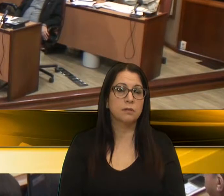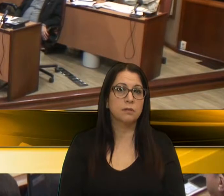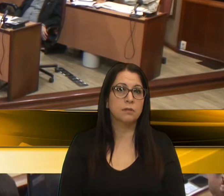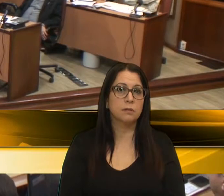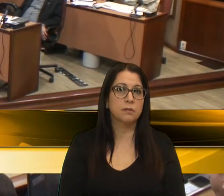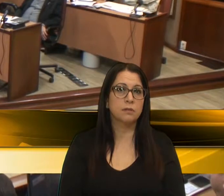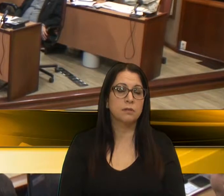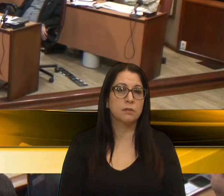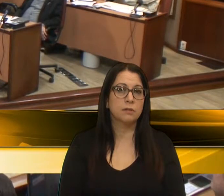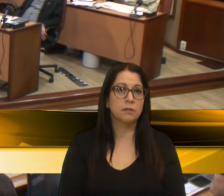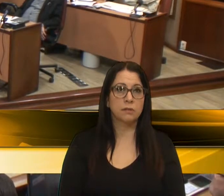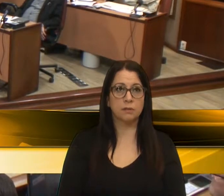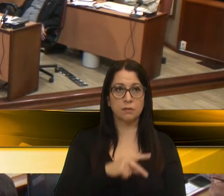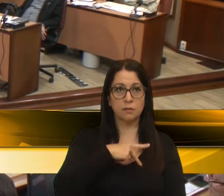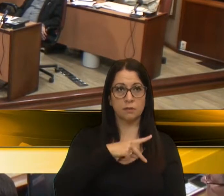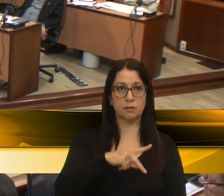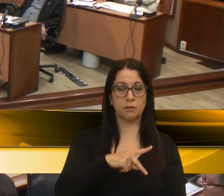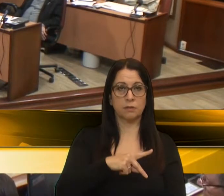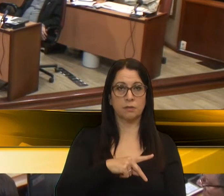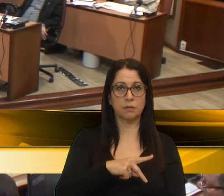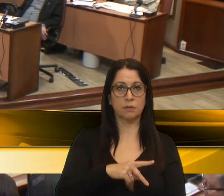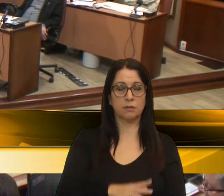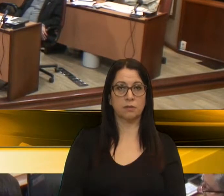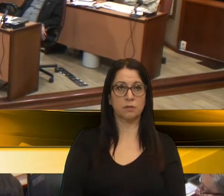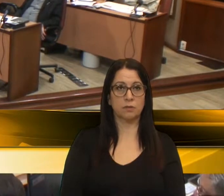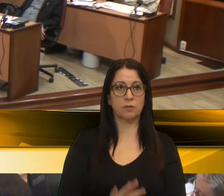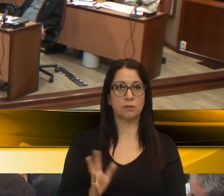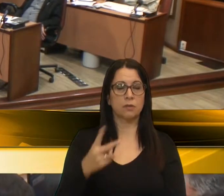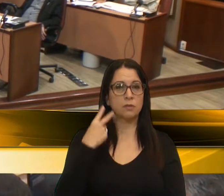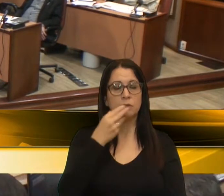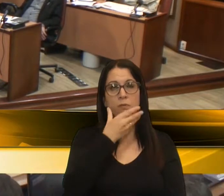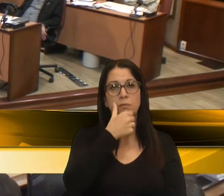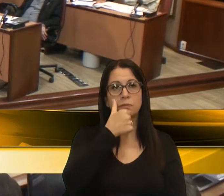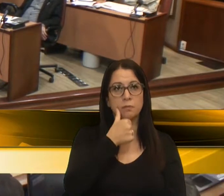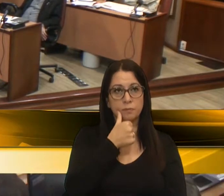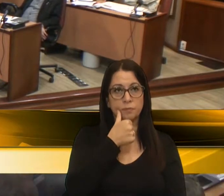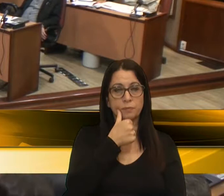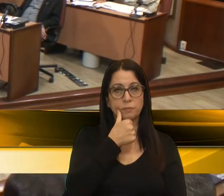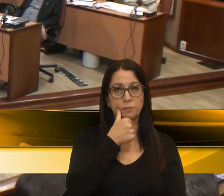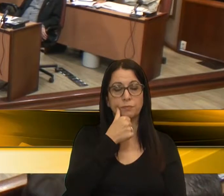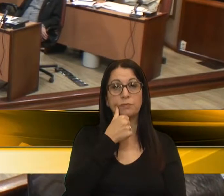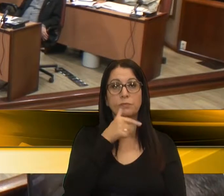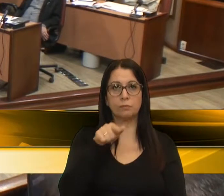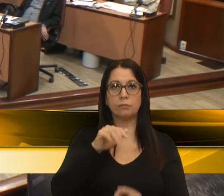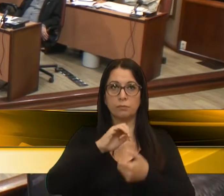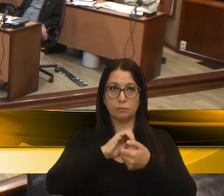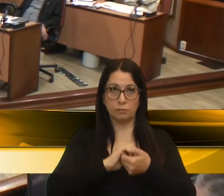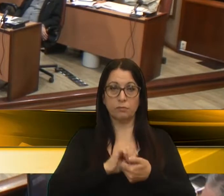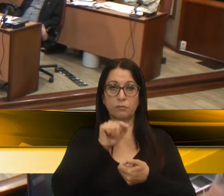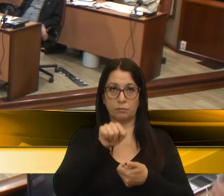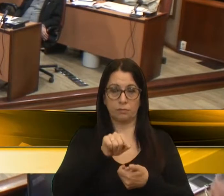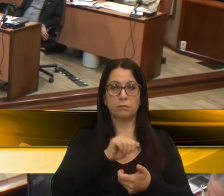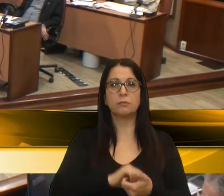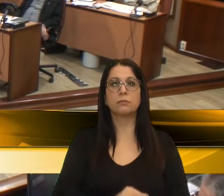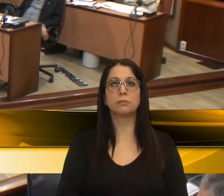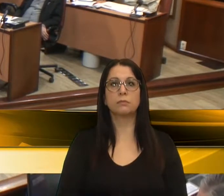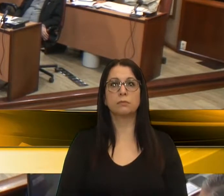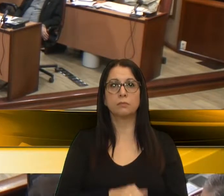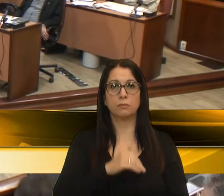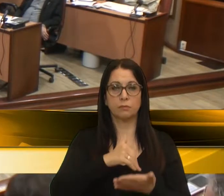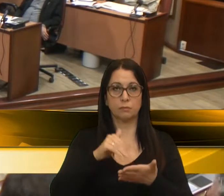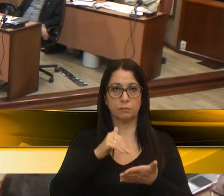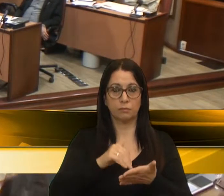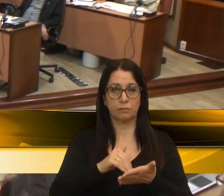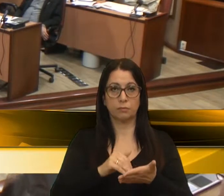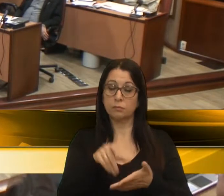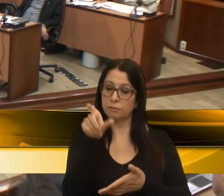trabalhos, né? Senhor presidente, nobres pares, saúdo aqui o secretário de